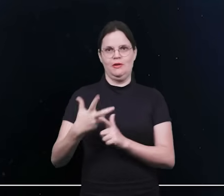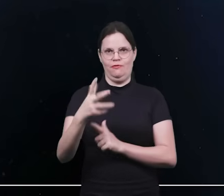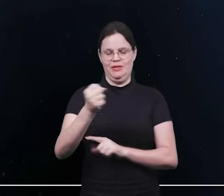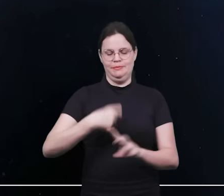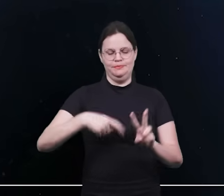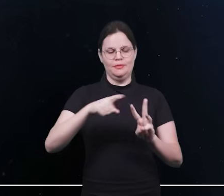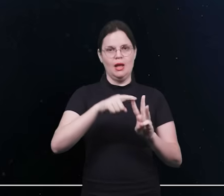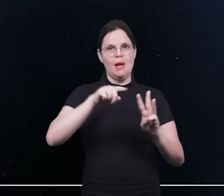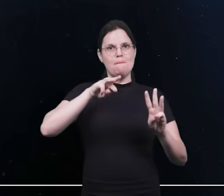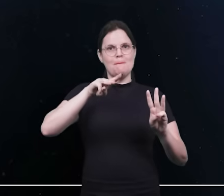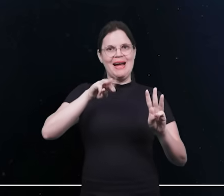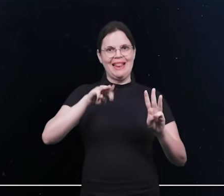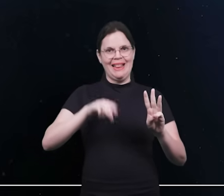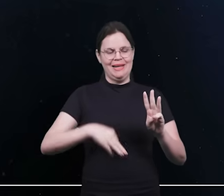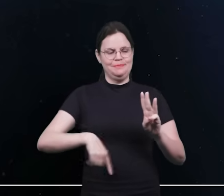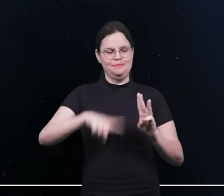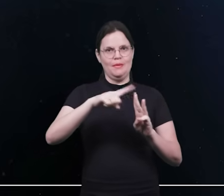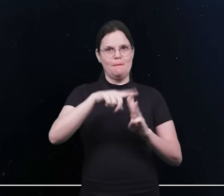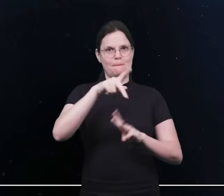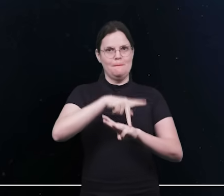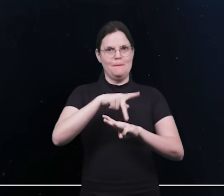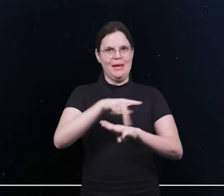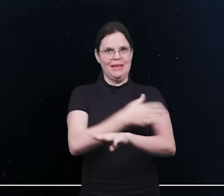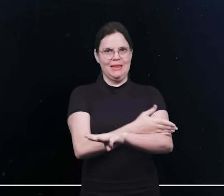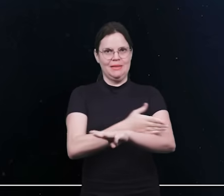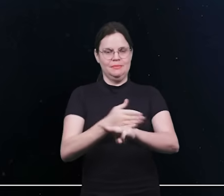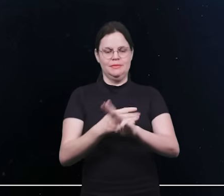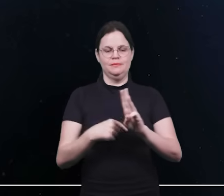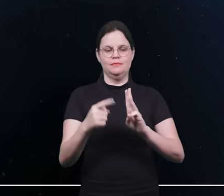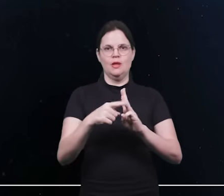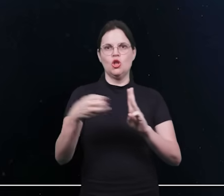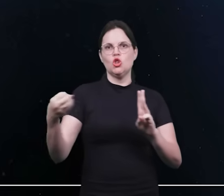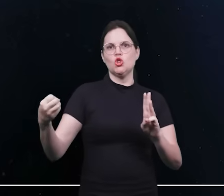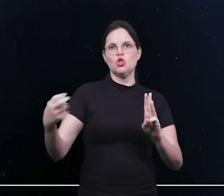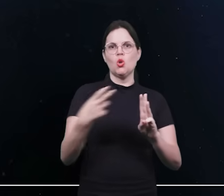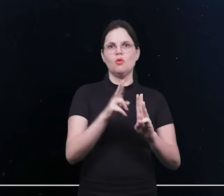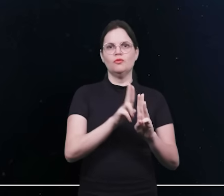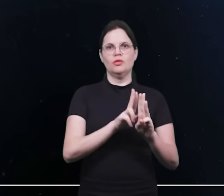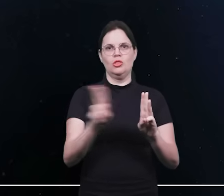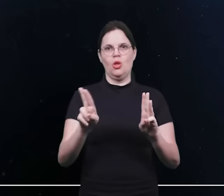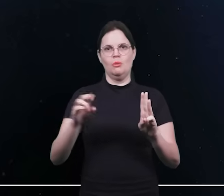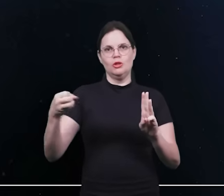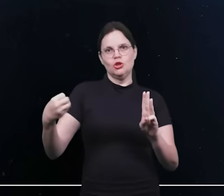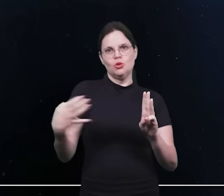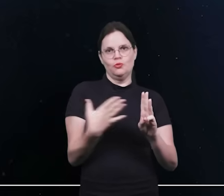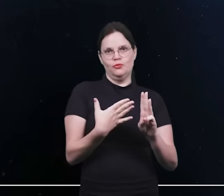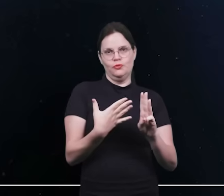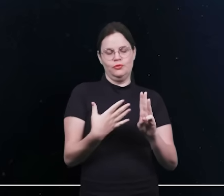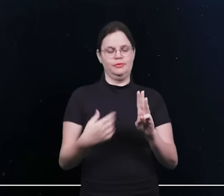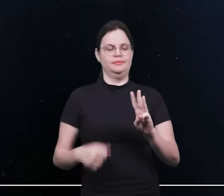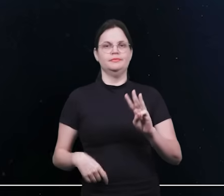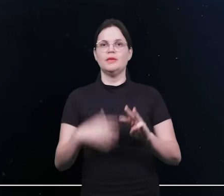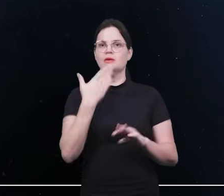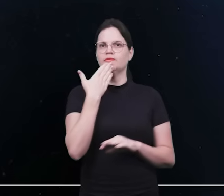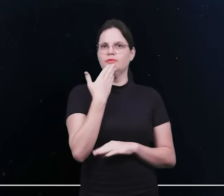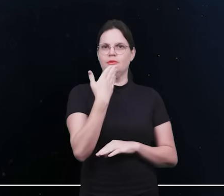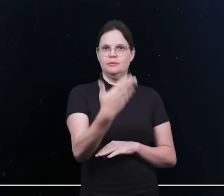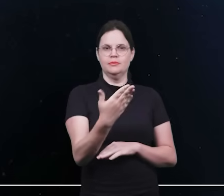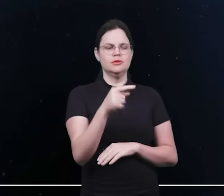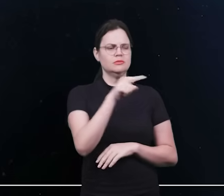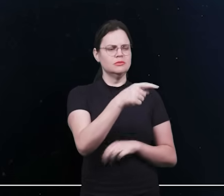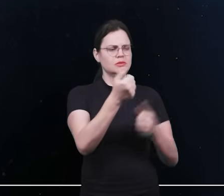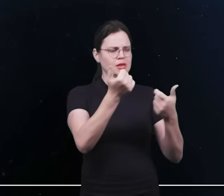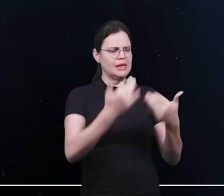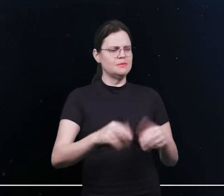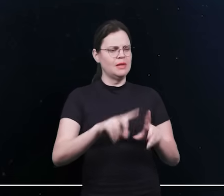escondido, a pedra branca e um novo nome escrito. Eu queria pedir ao pastor Júlio para falar um pouco sobre